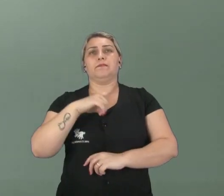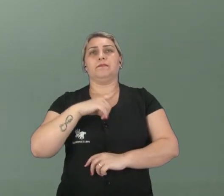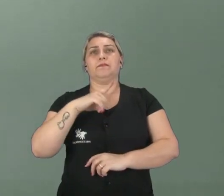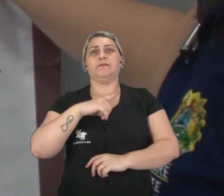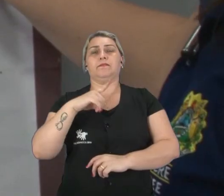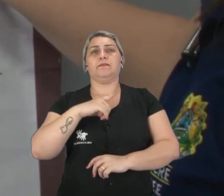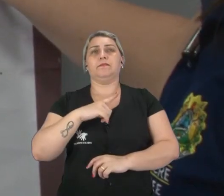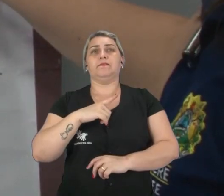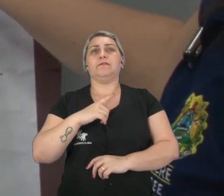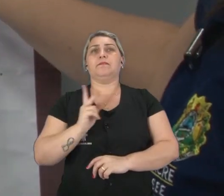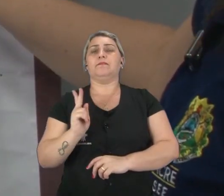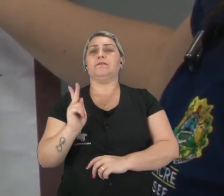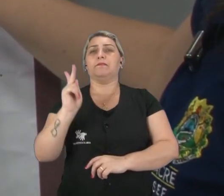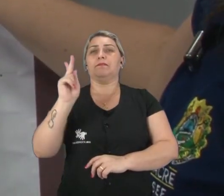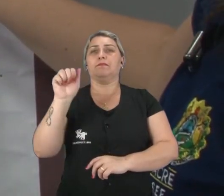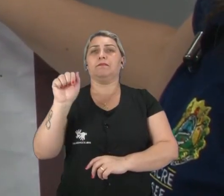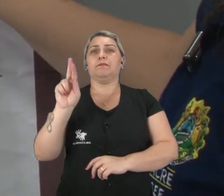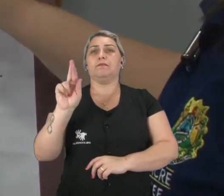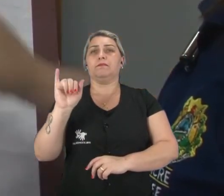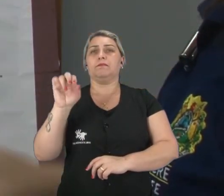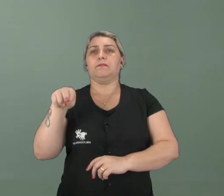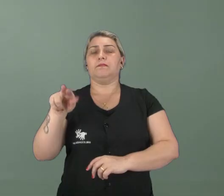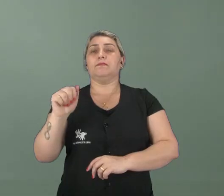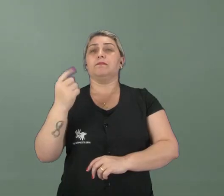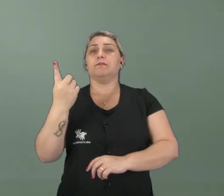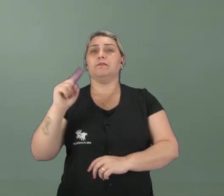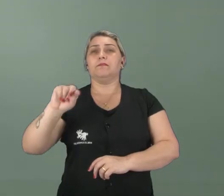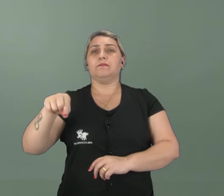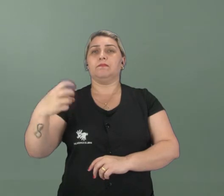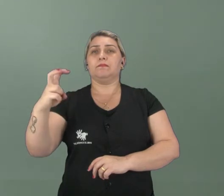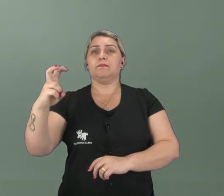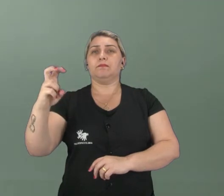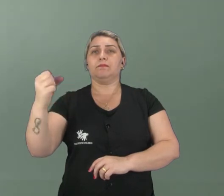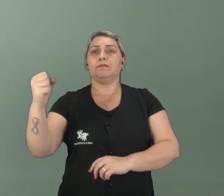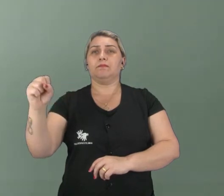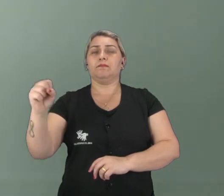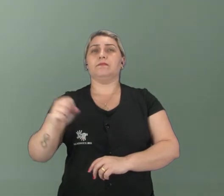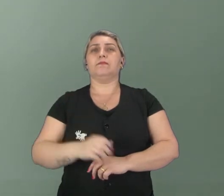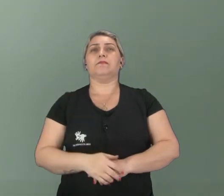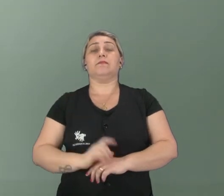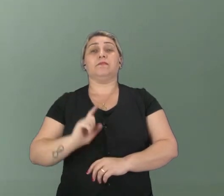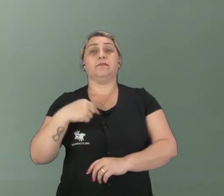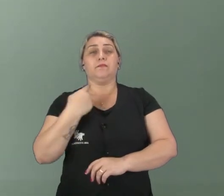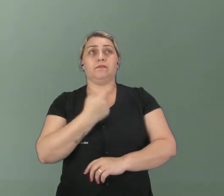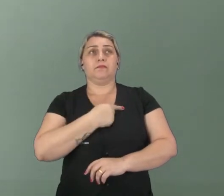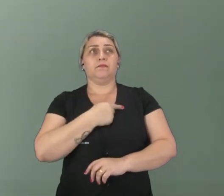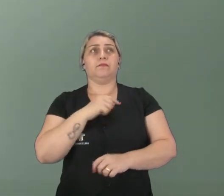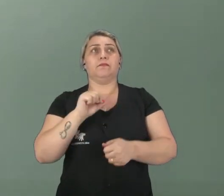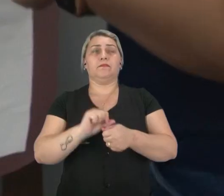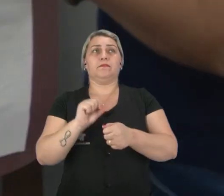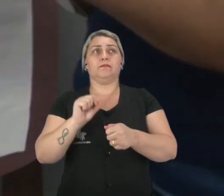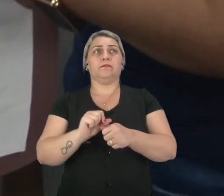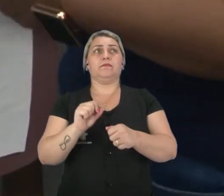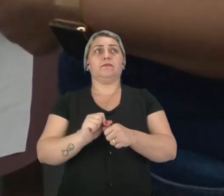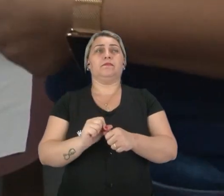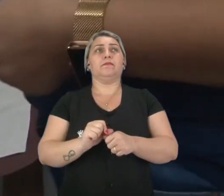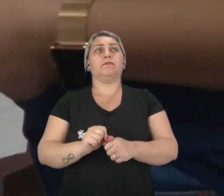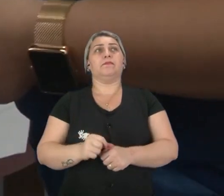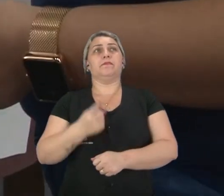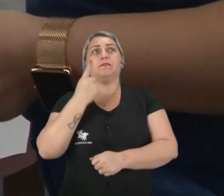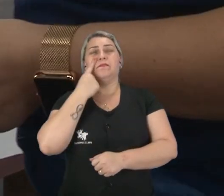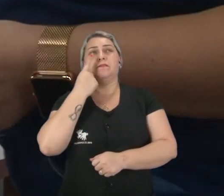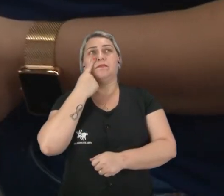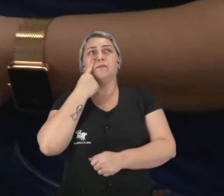temos a altura de Karina. Qual é? 1,58. Quando nós estamos numa reta numérica